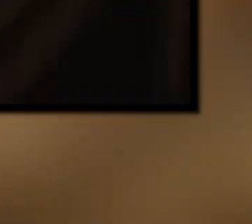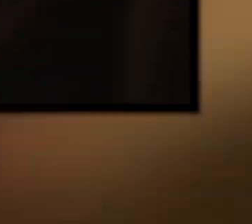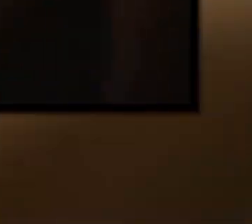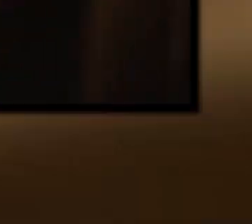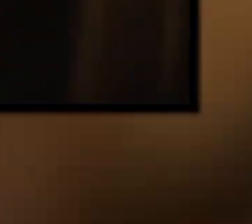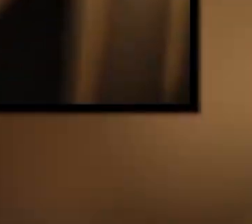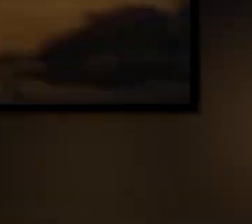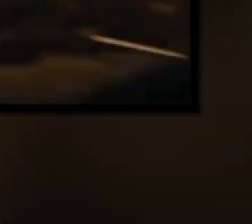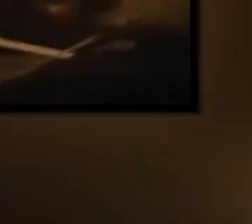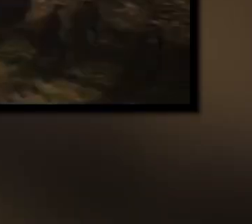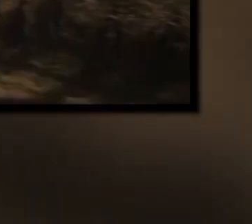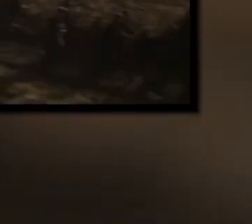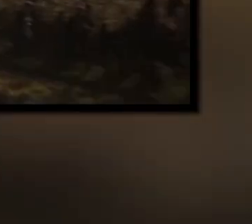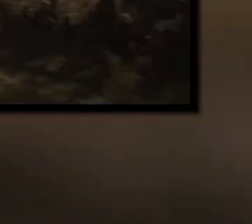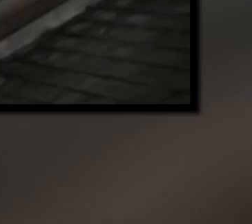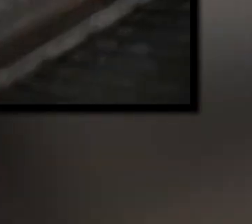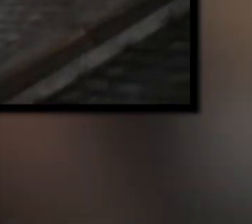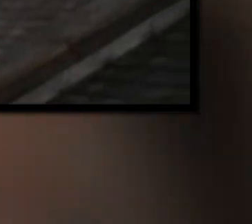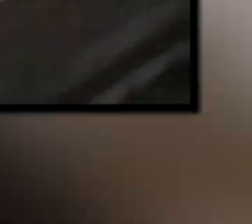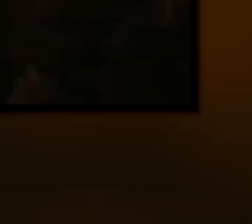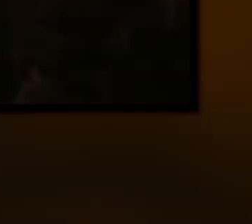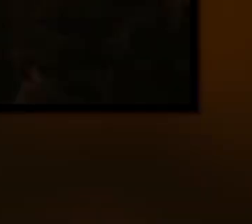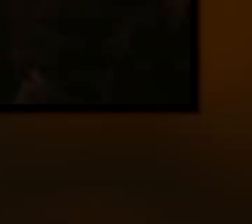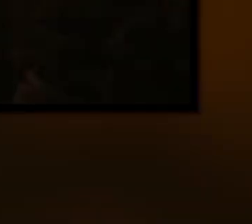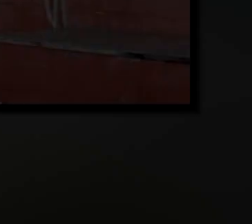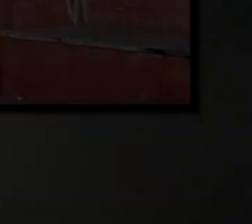Afastem-se! Afastem-se!